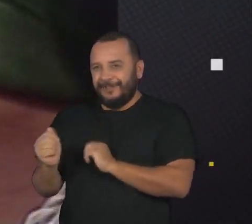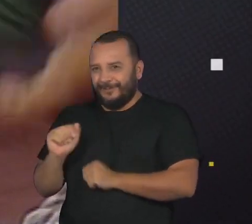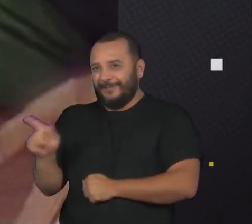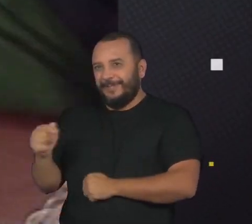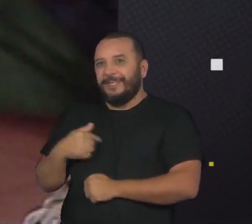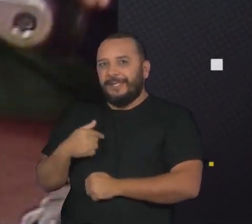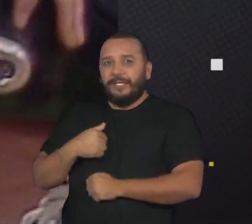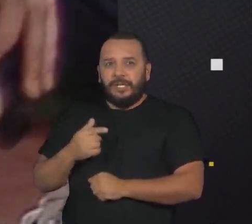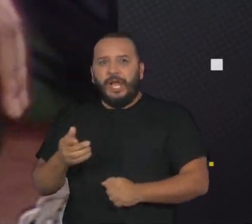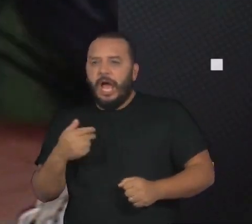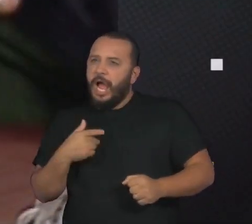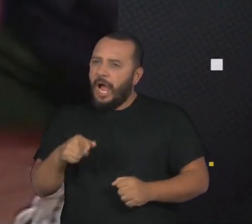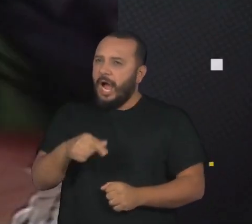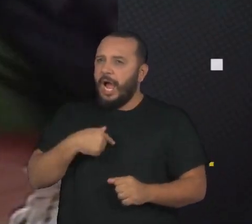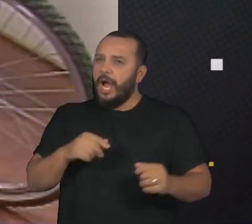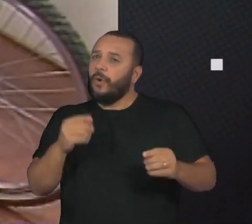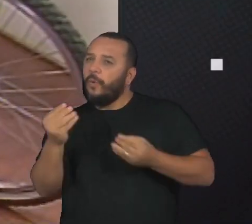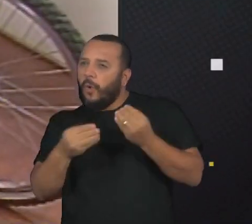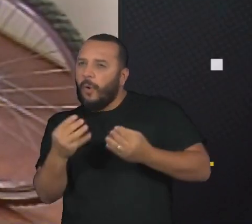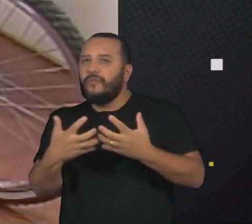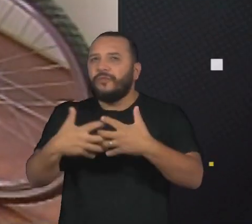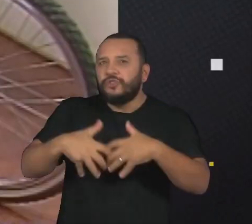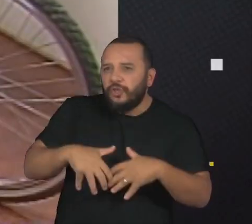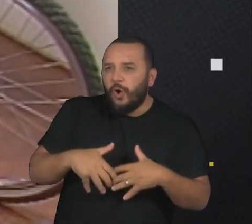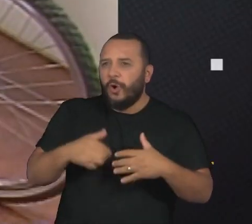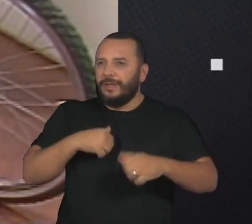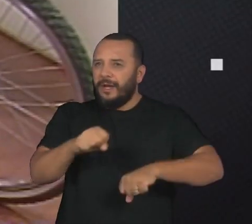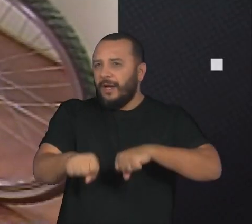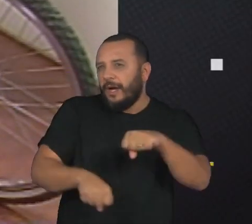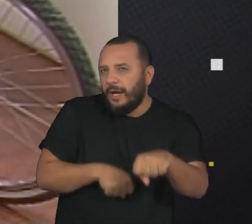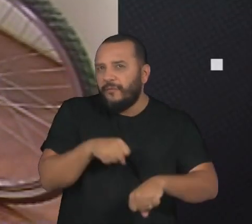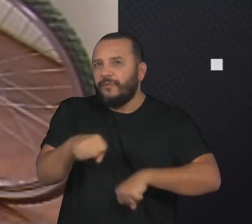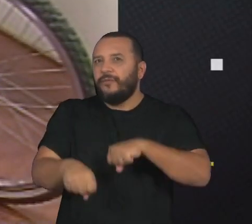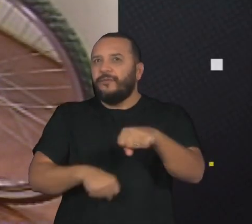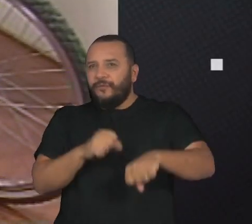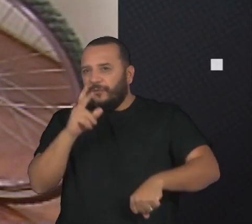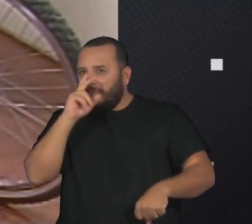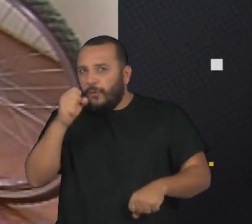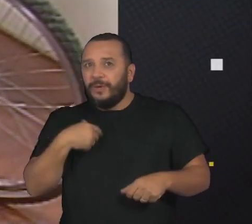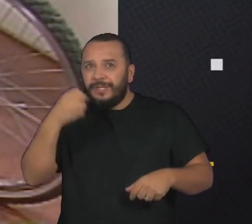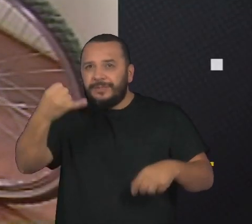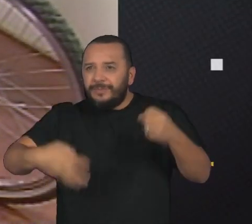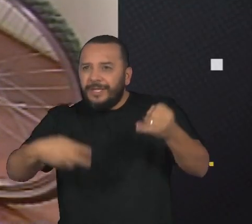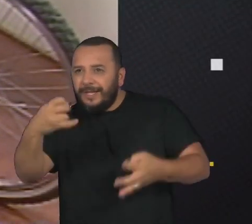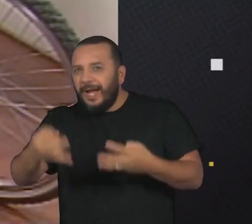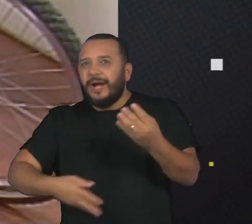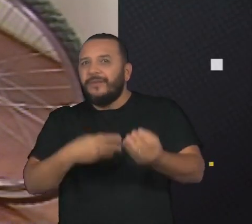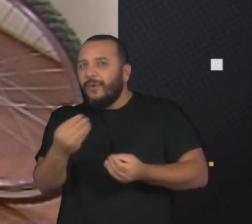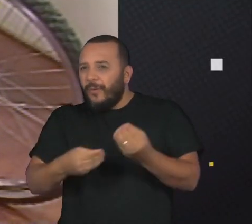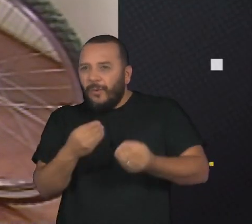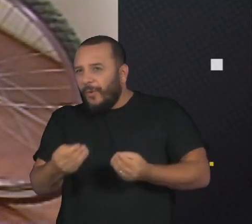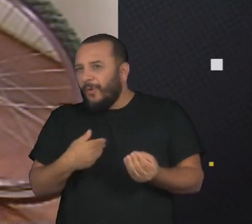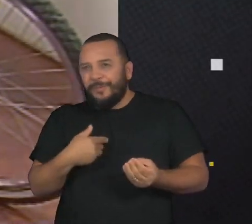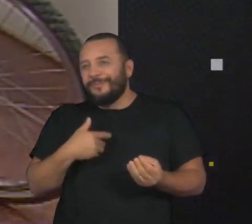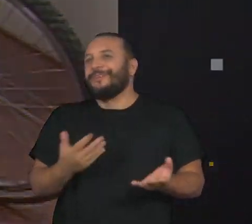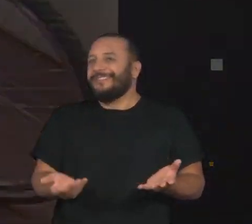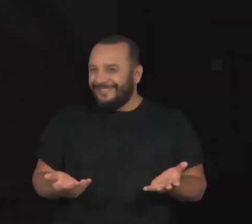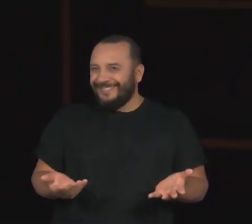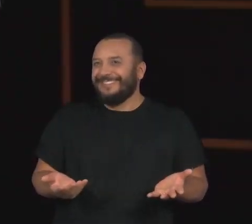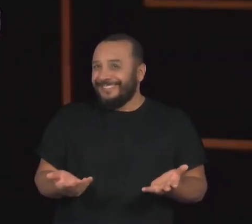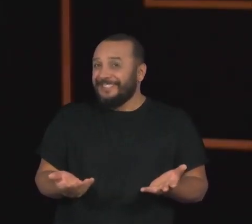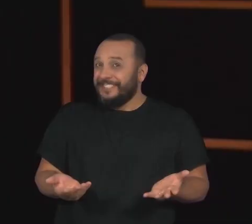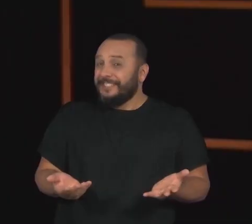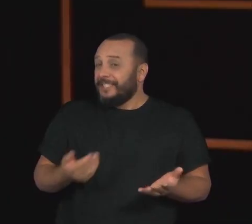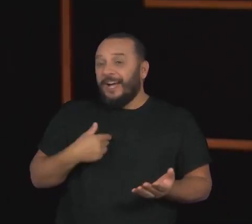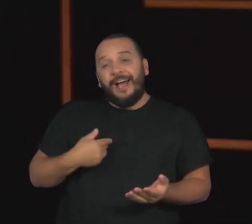e ele falava, porque a correia funciona com a transmissão da força, não sei o quê, e dava uma explicação sobre polia, sobre engrenagens, então, com